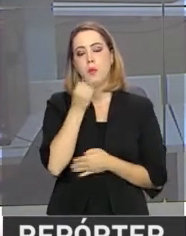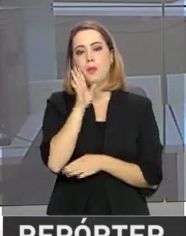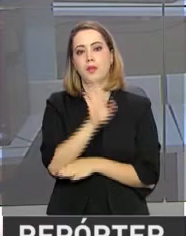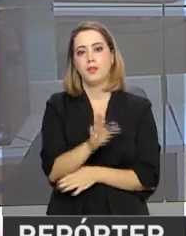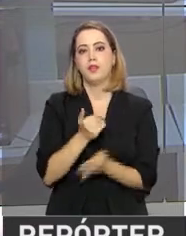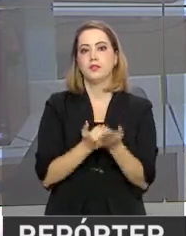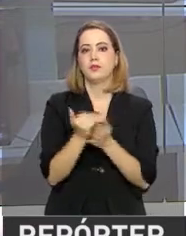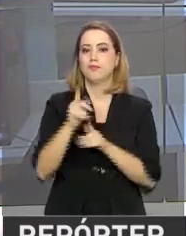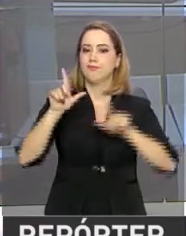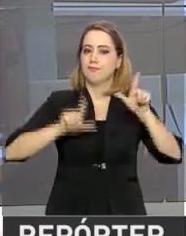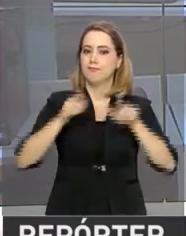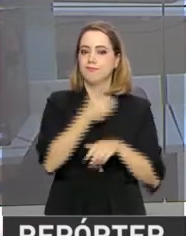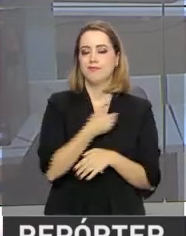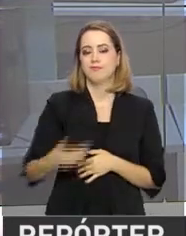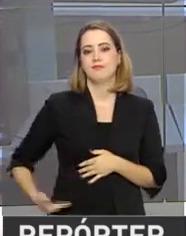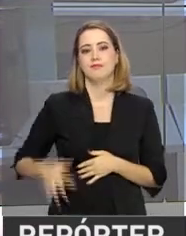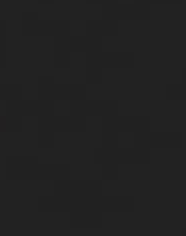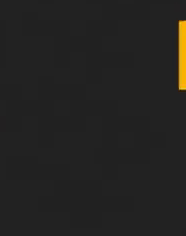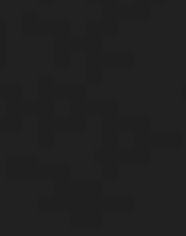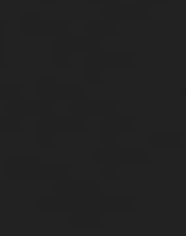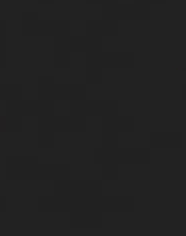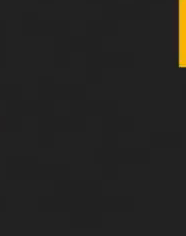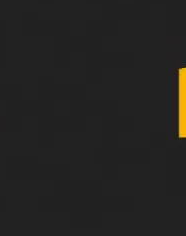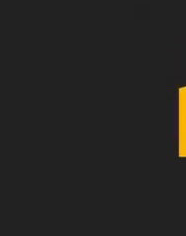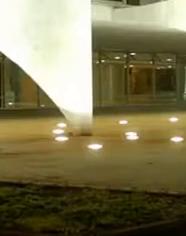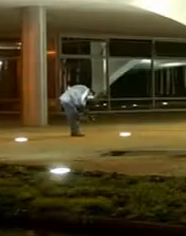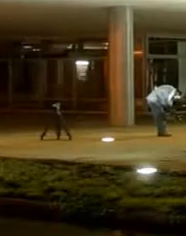e nbr a tv do governo federal